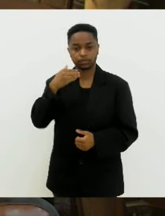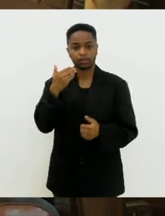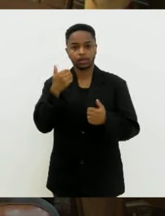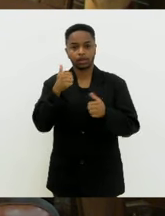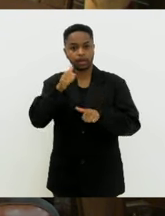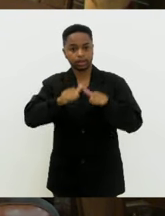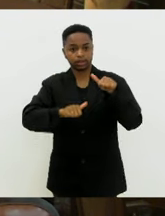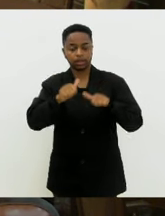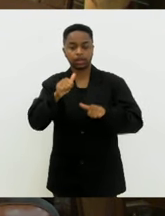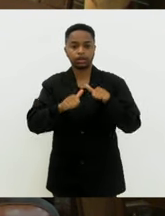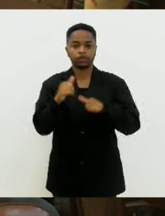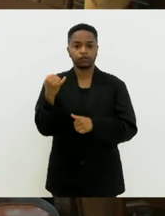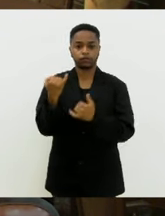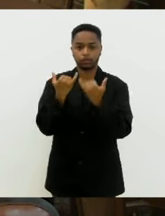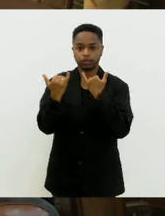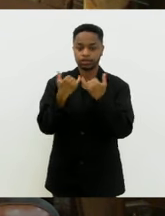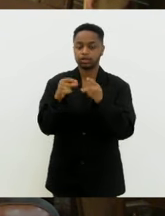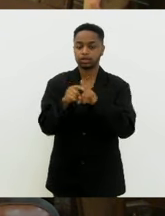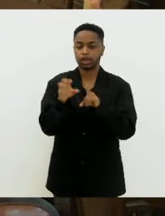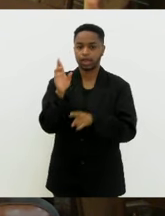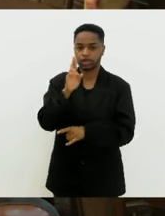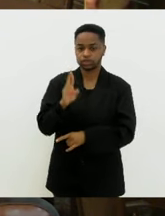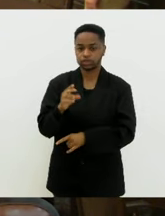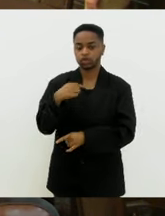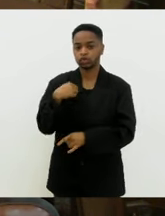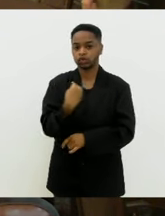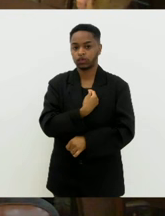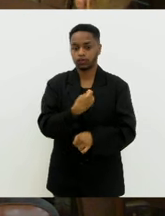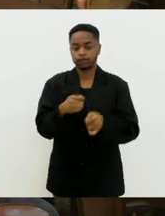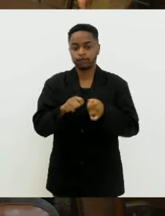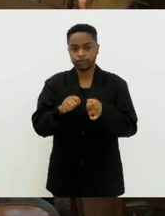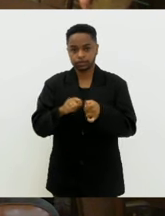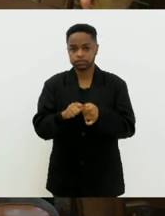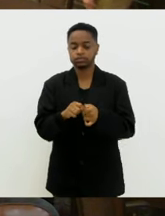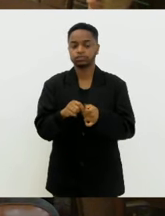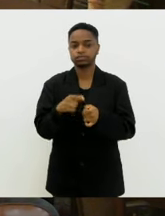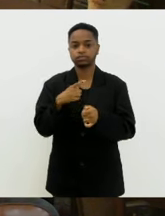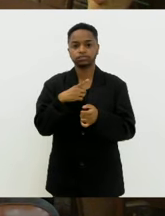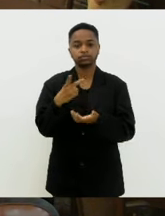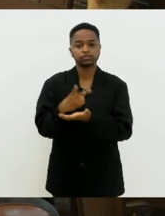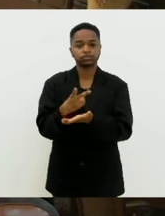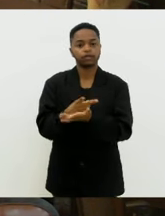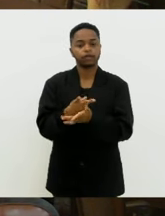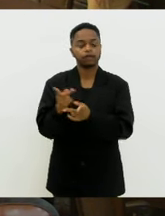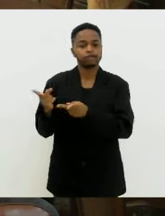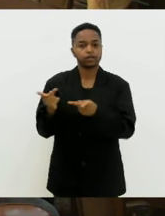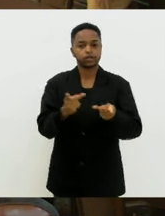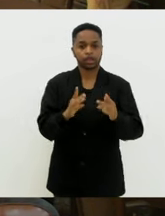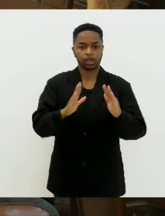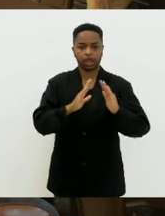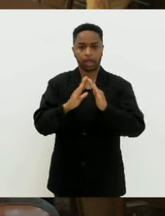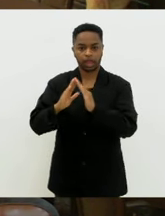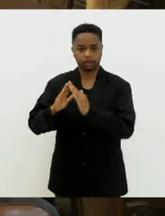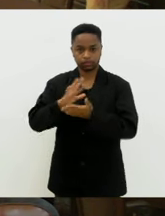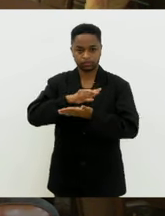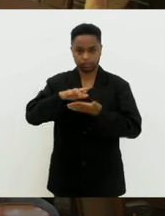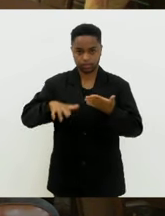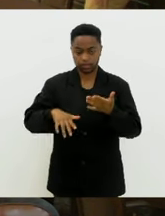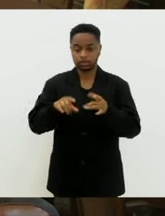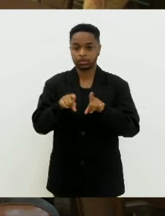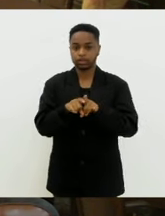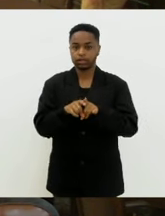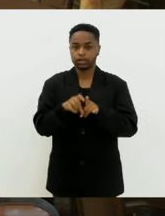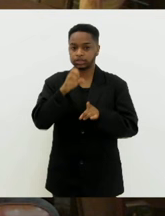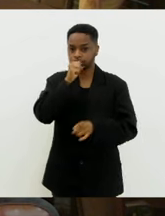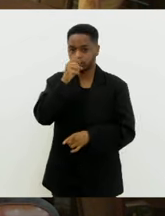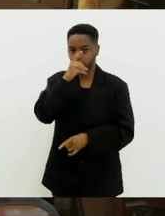em Resende mesmo a gente acabou de fazer isso. A gente faz mutirões constantes de visita às casas. E nesse final de semana,